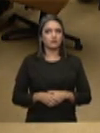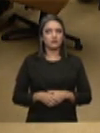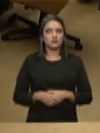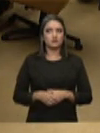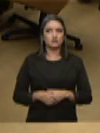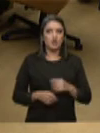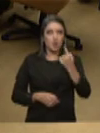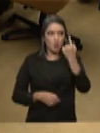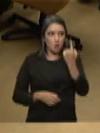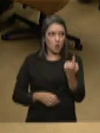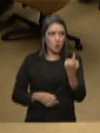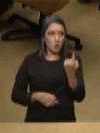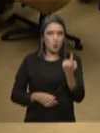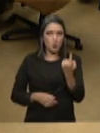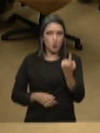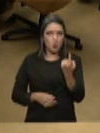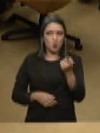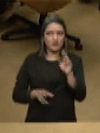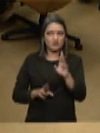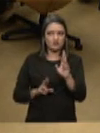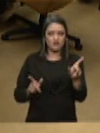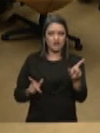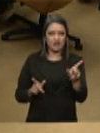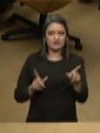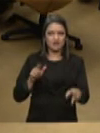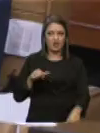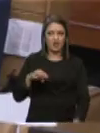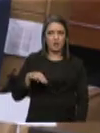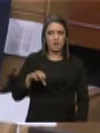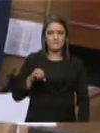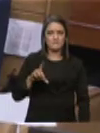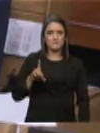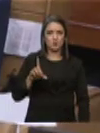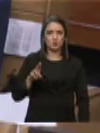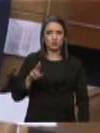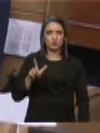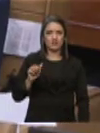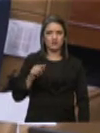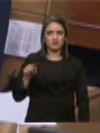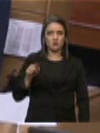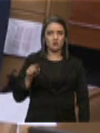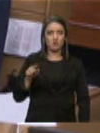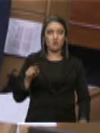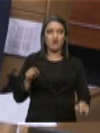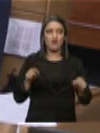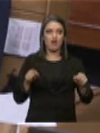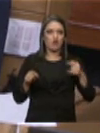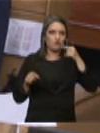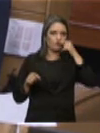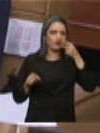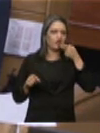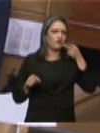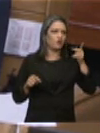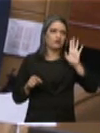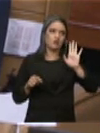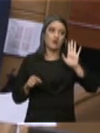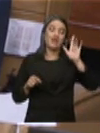a da modulação, temos? Não temos outra divergência que não o fundamento central do voto. Ou seja,